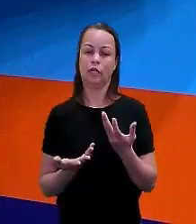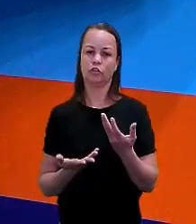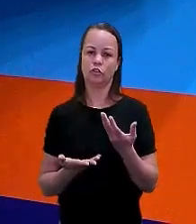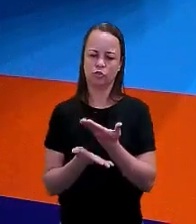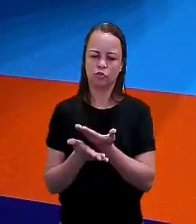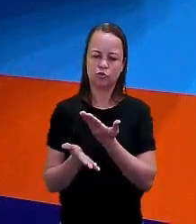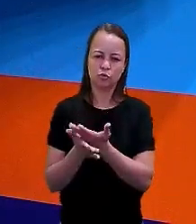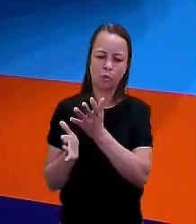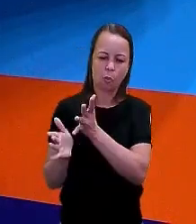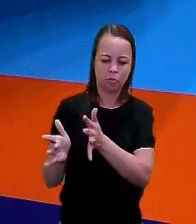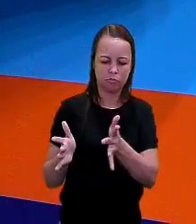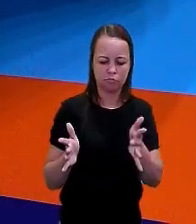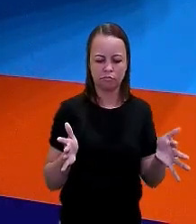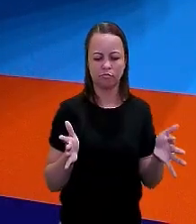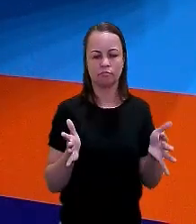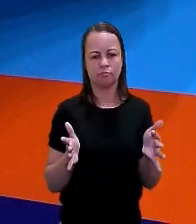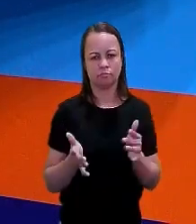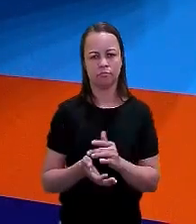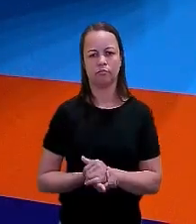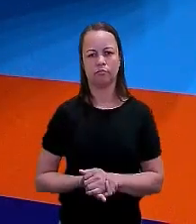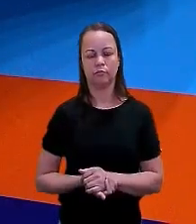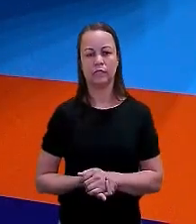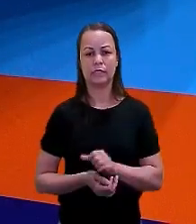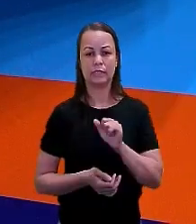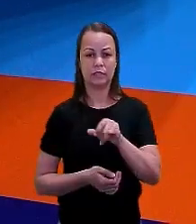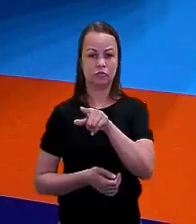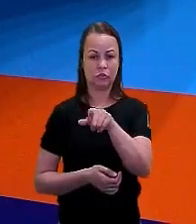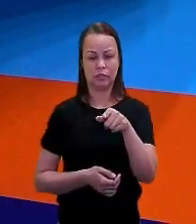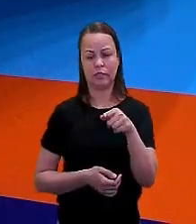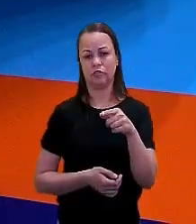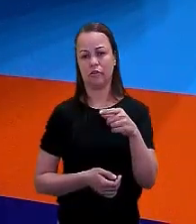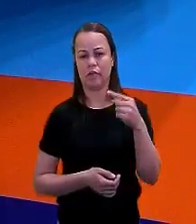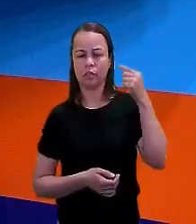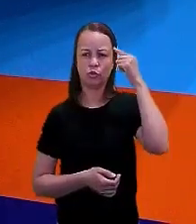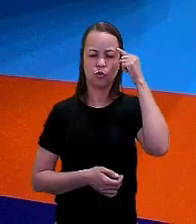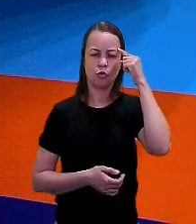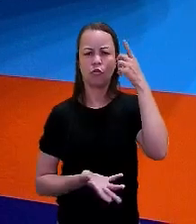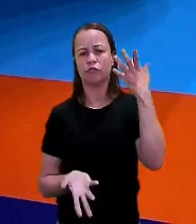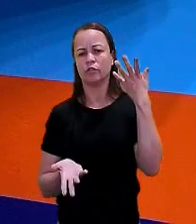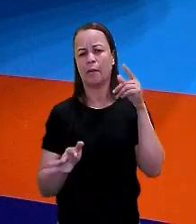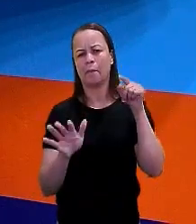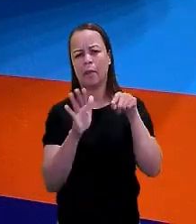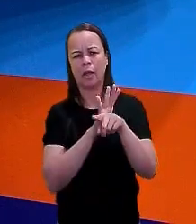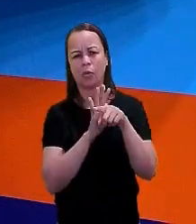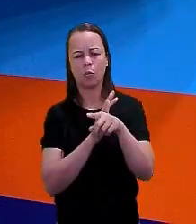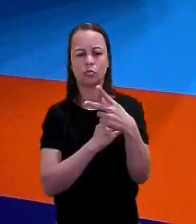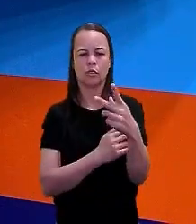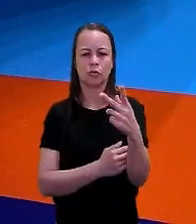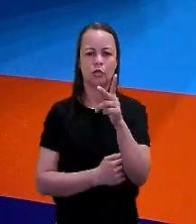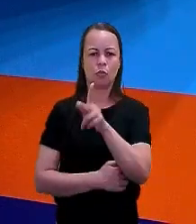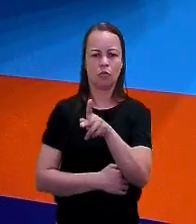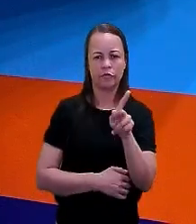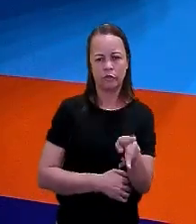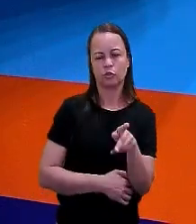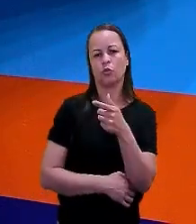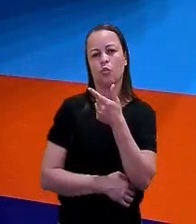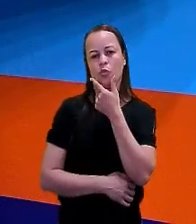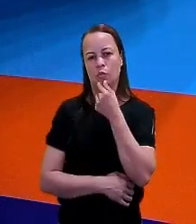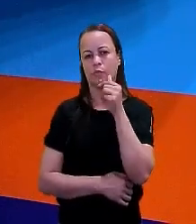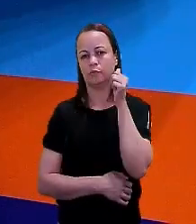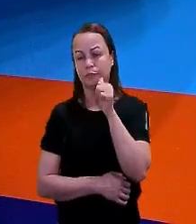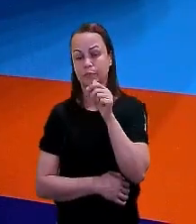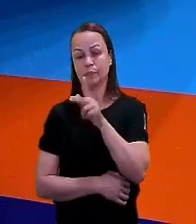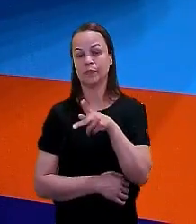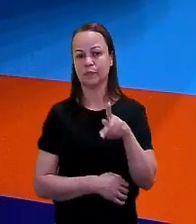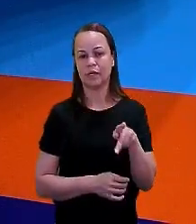ano, né? Caso tenha alguma dúvida, mais uma vez reforço, leva ela para o teu professor, para a tua professora, que eles